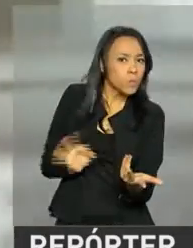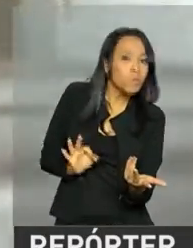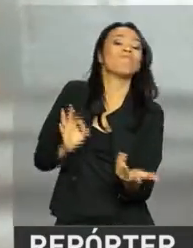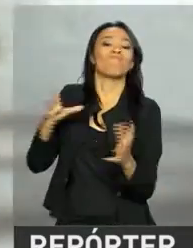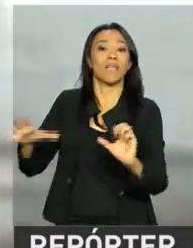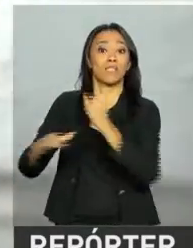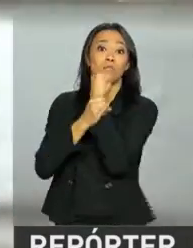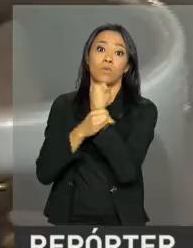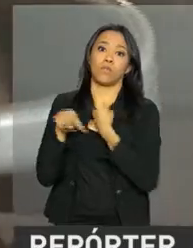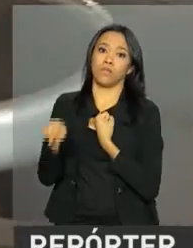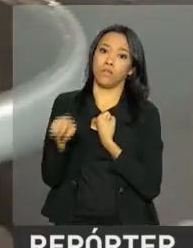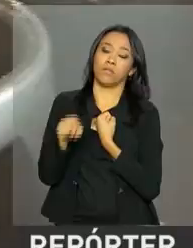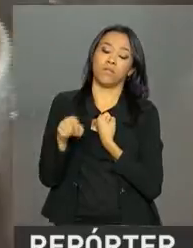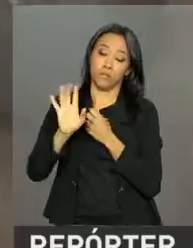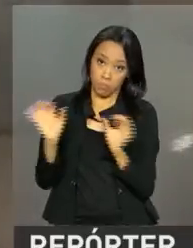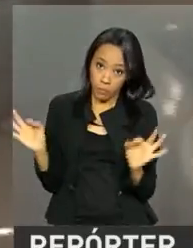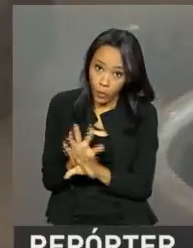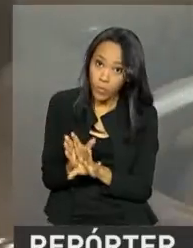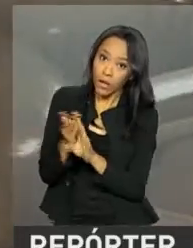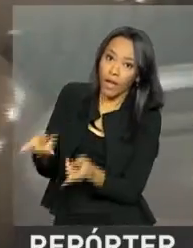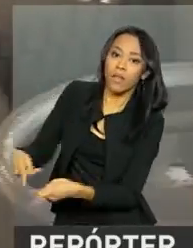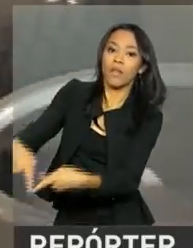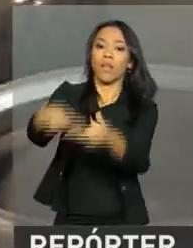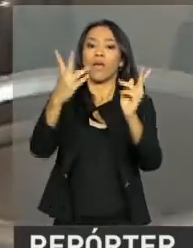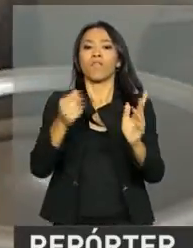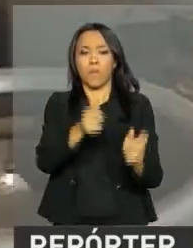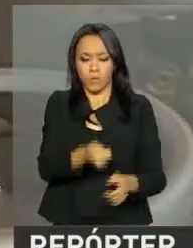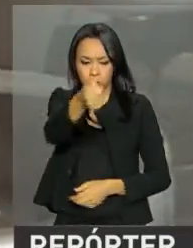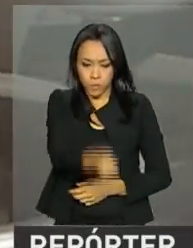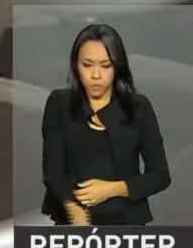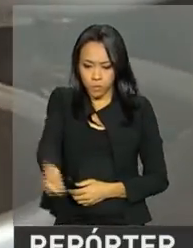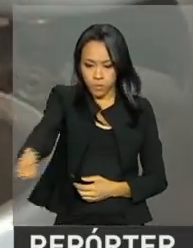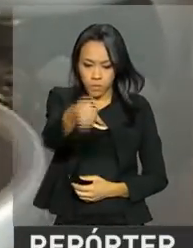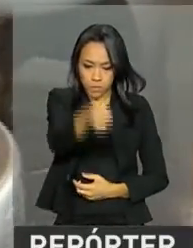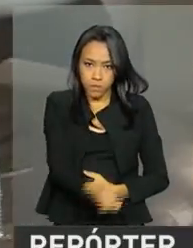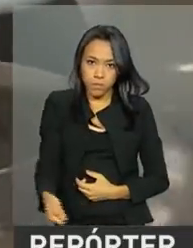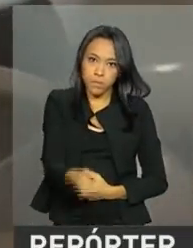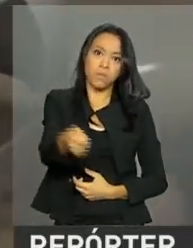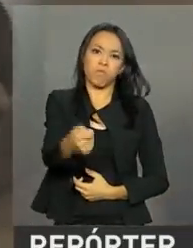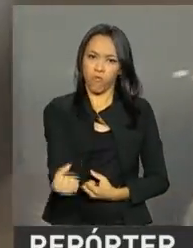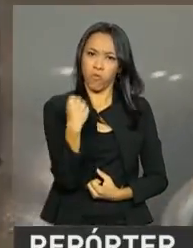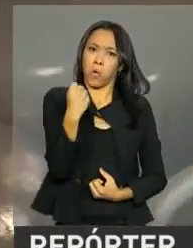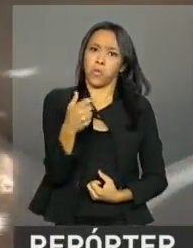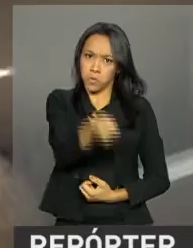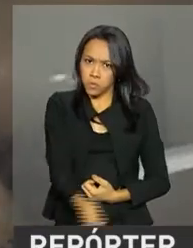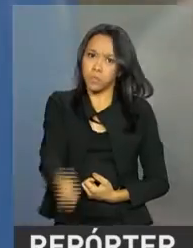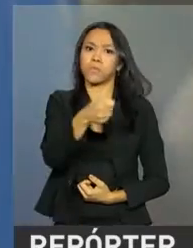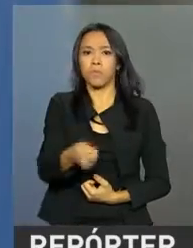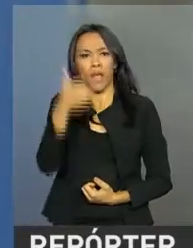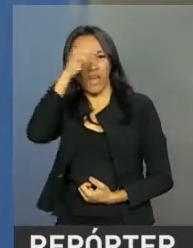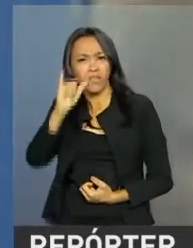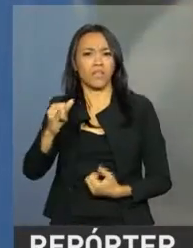segurança no processo daí seguem para a cabine de pintura que é feita com uma tinta mais resistente à ação do tempo